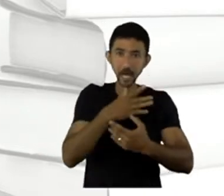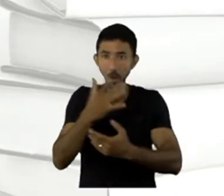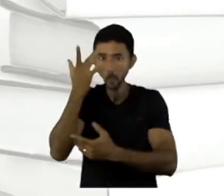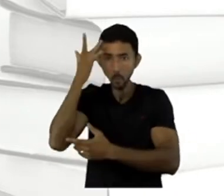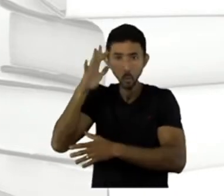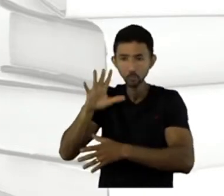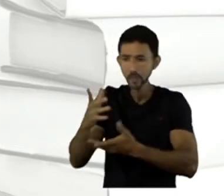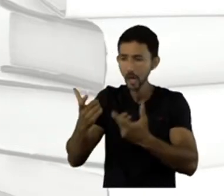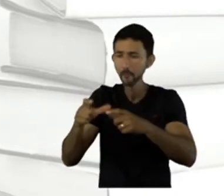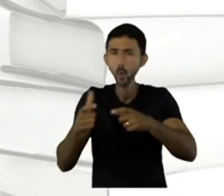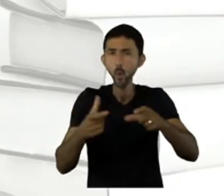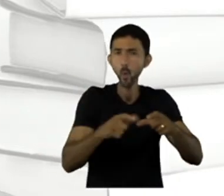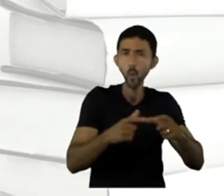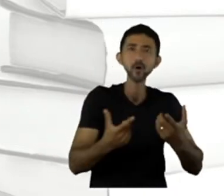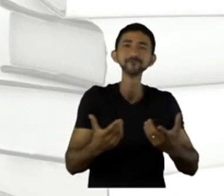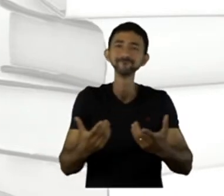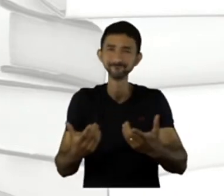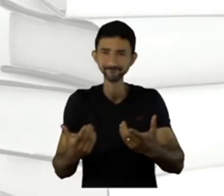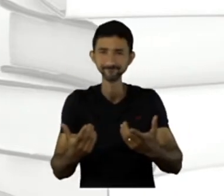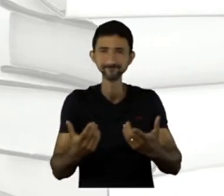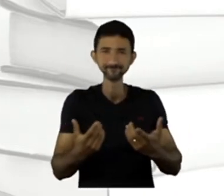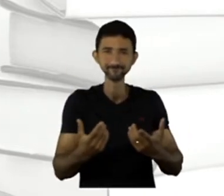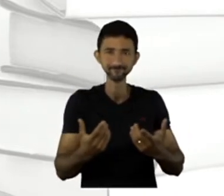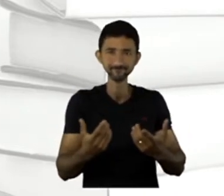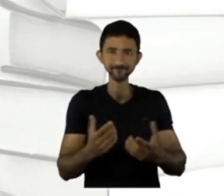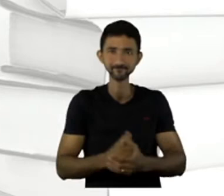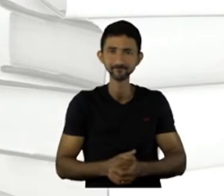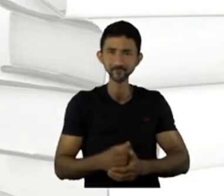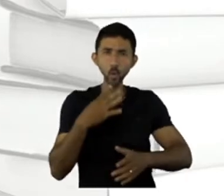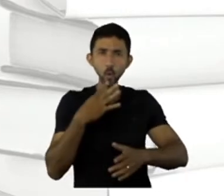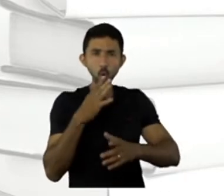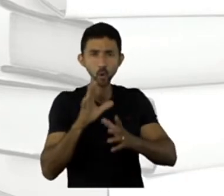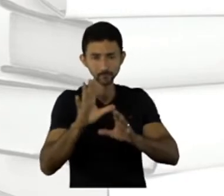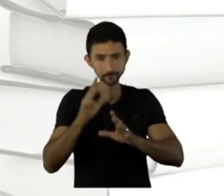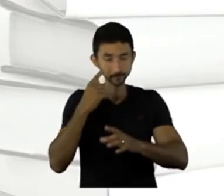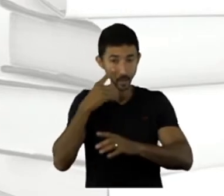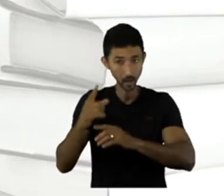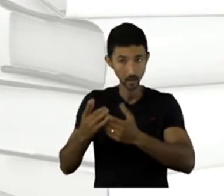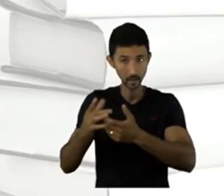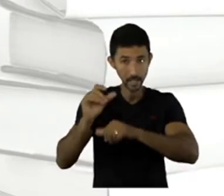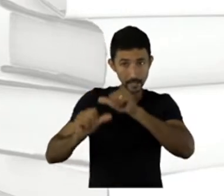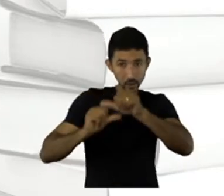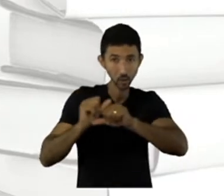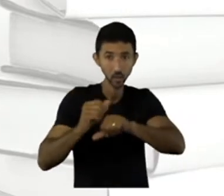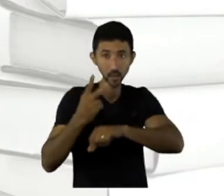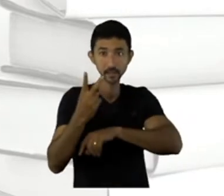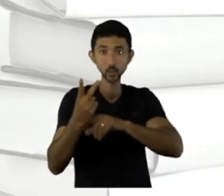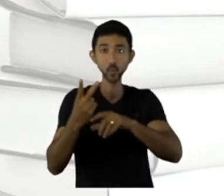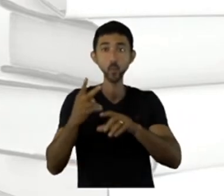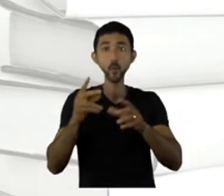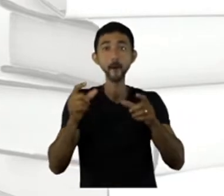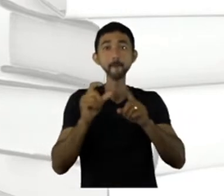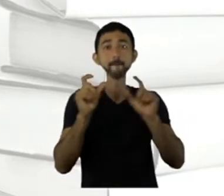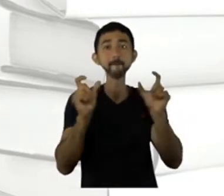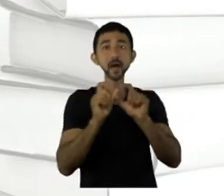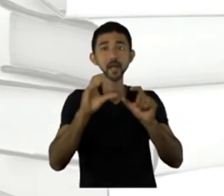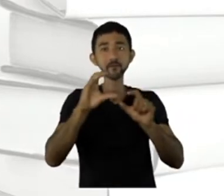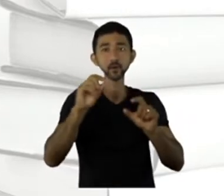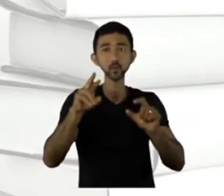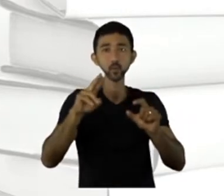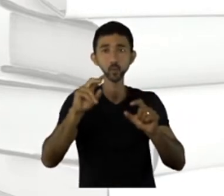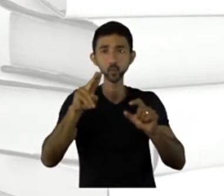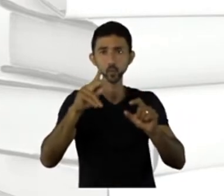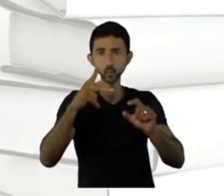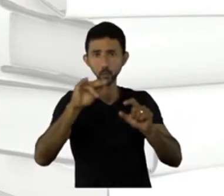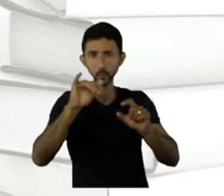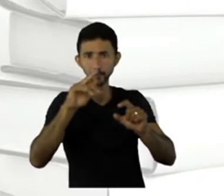não sabem onde ele está. Então, olha só como nós conseguimos mudar. Apenas 2 vezes a palavra curupira